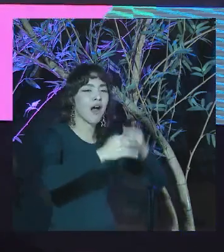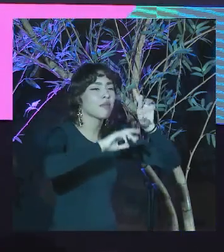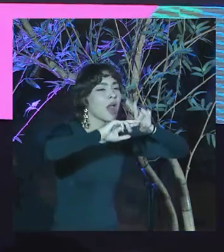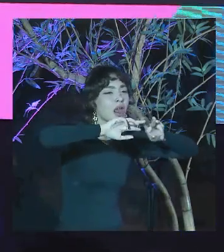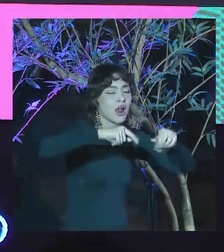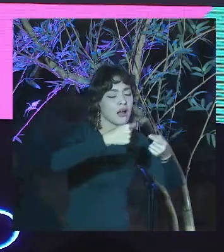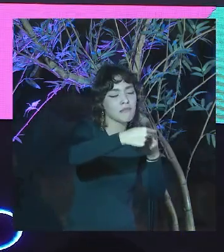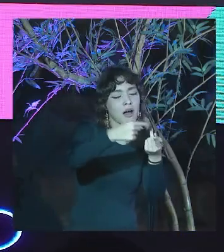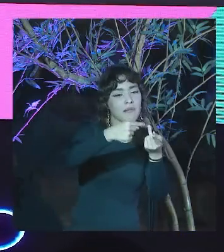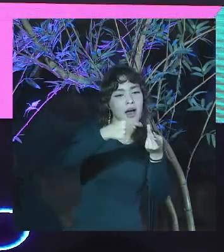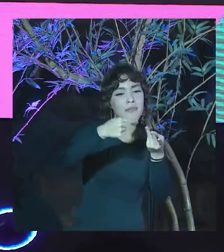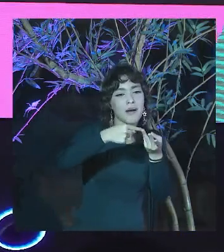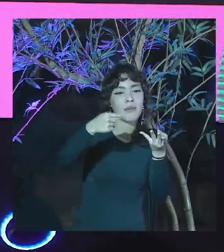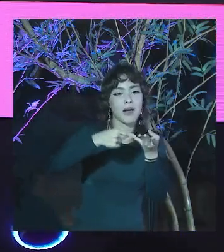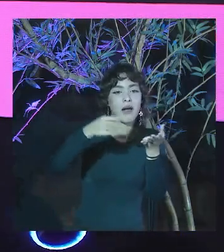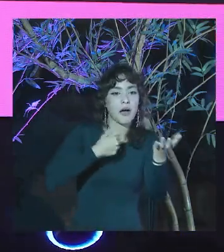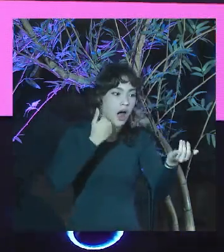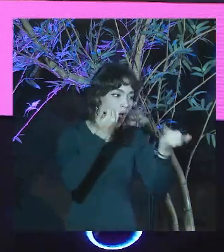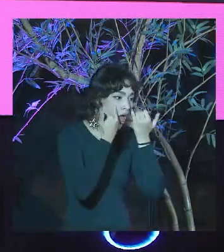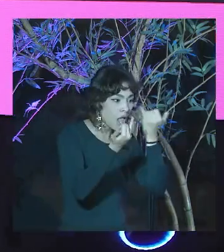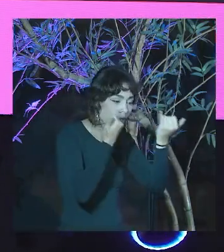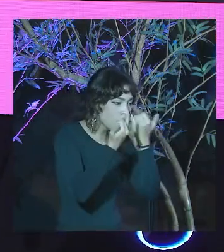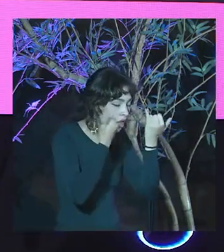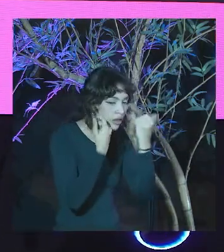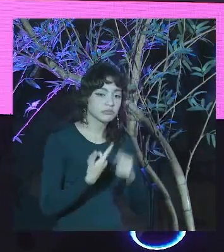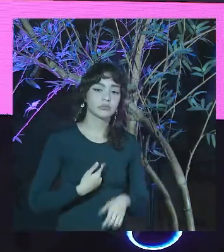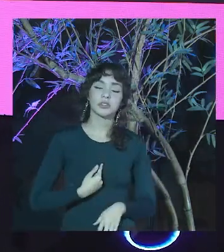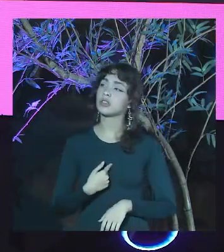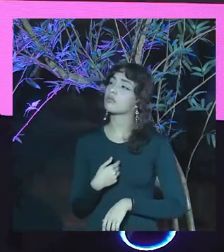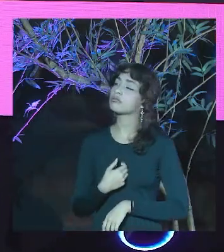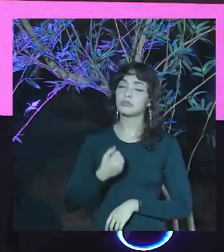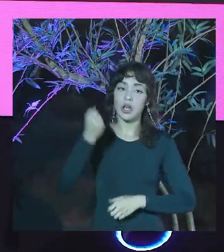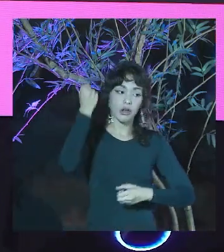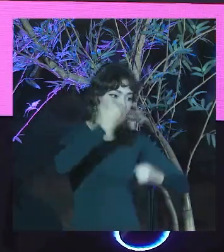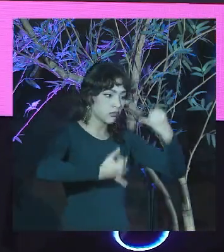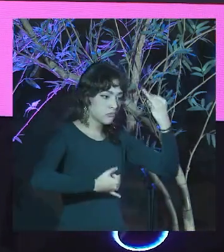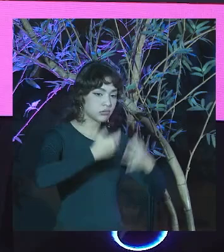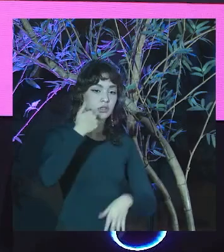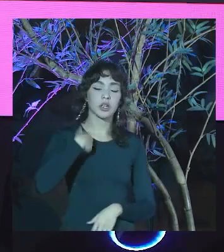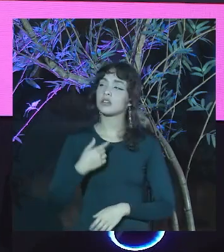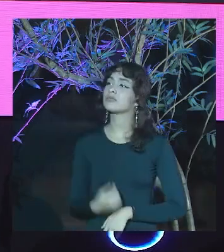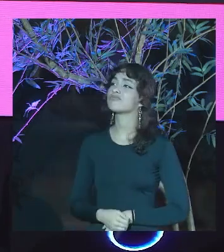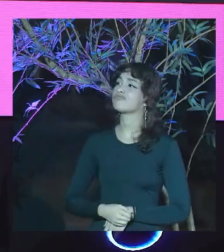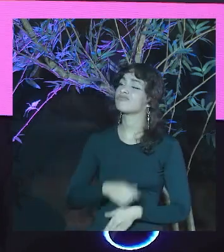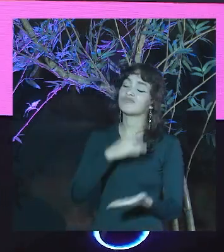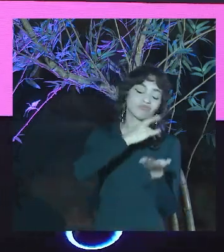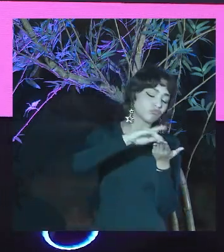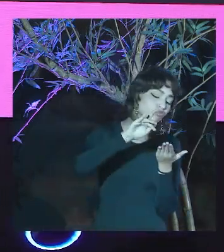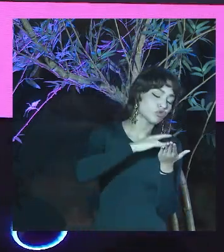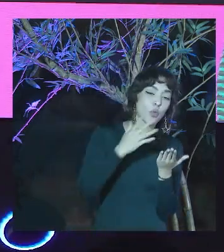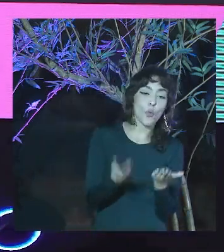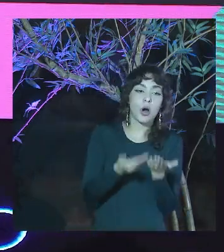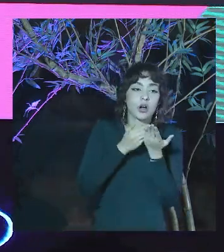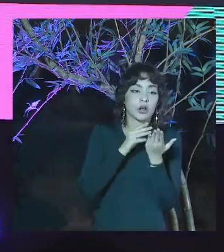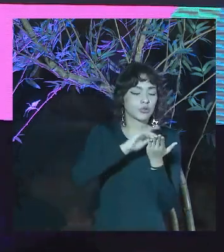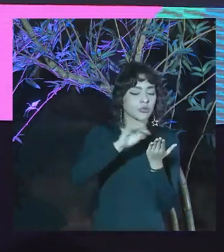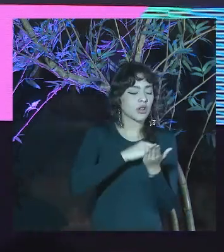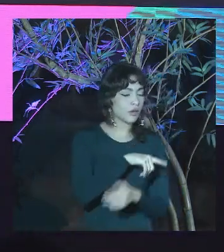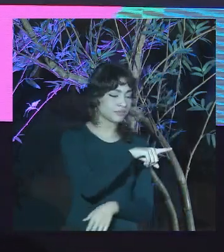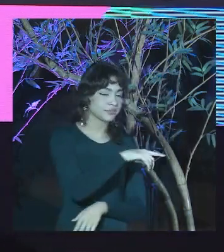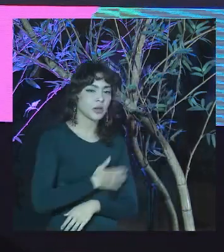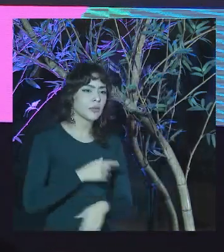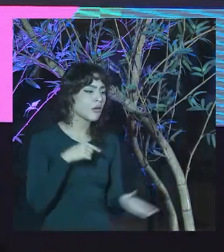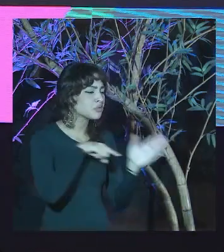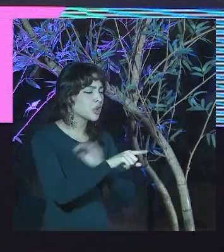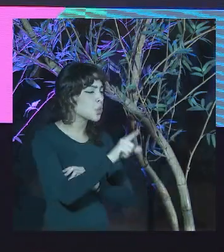variedade. E enquanto eu começava a contar, ela pegou o smartphone na minha frente e começou a navegar. O nome dela é Eduardo. Eu perguntei: Duda, o que